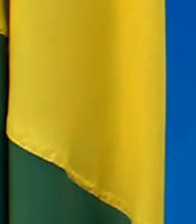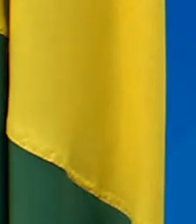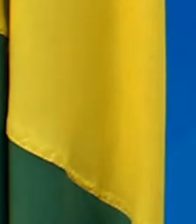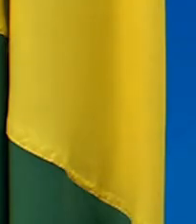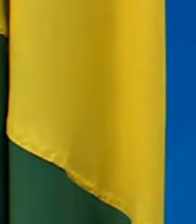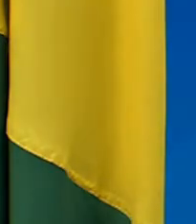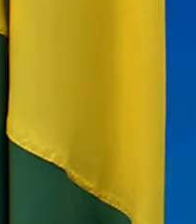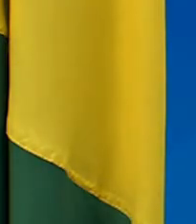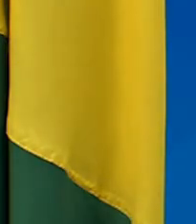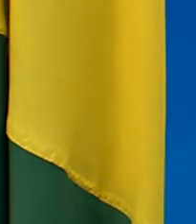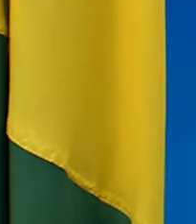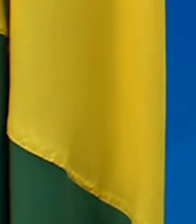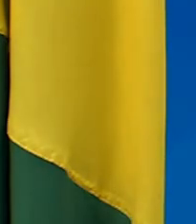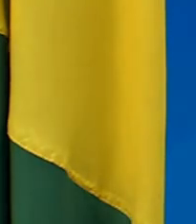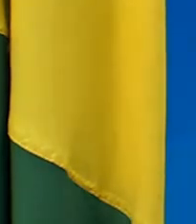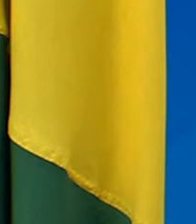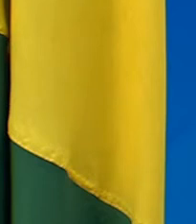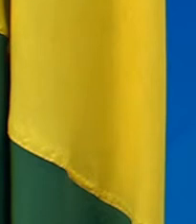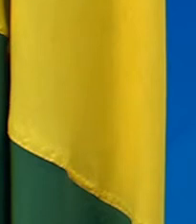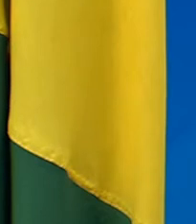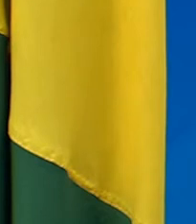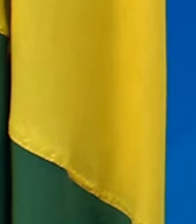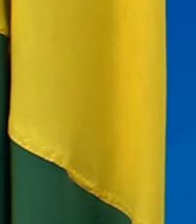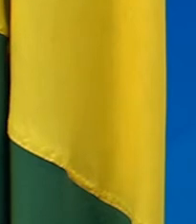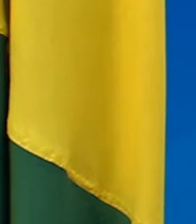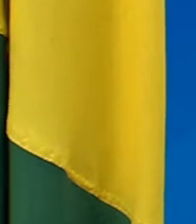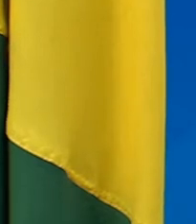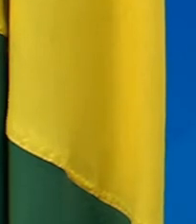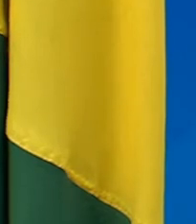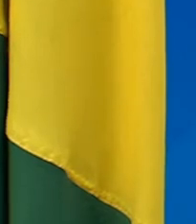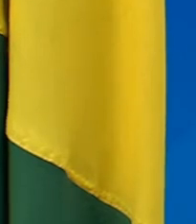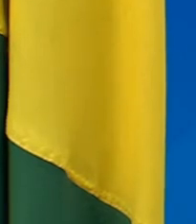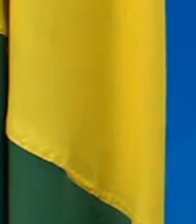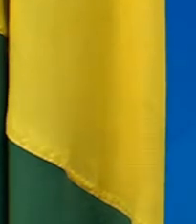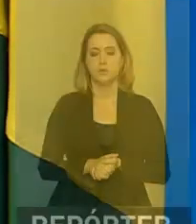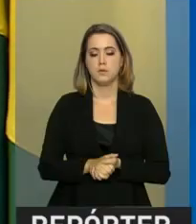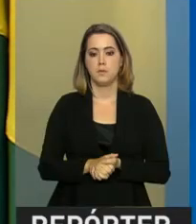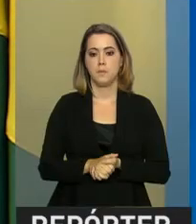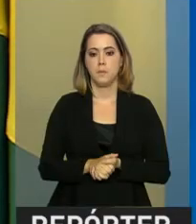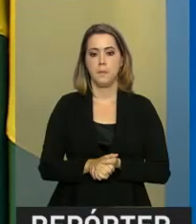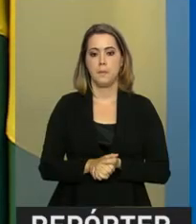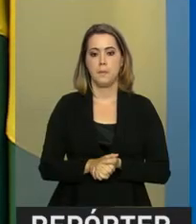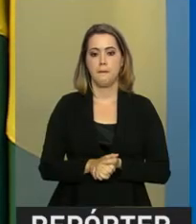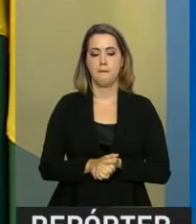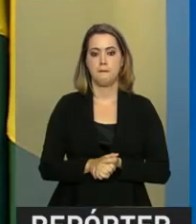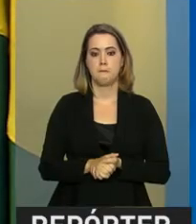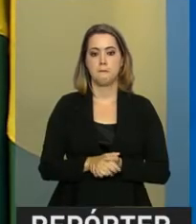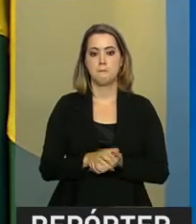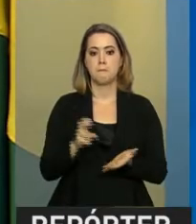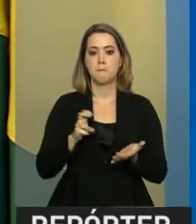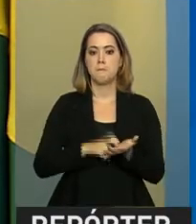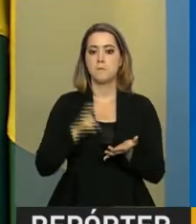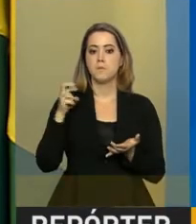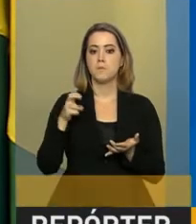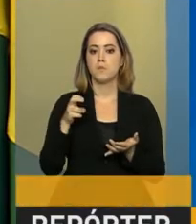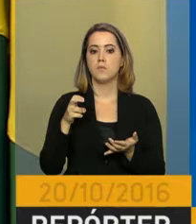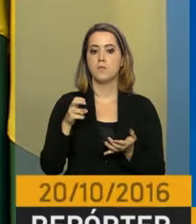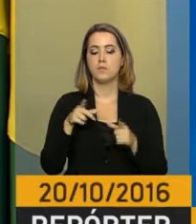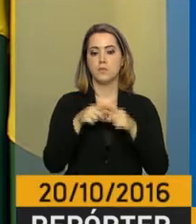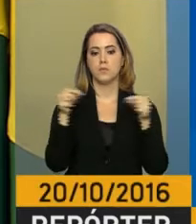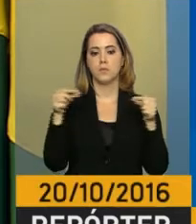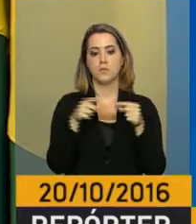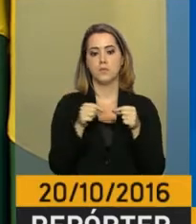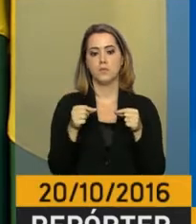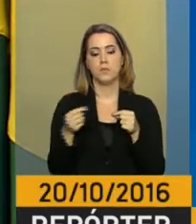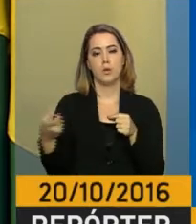Boa noite. O presidente da República chegou hoje, às 11h30 da manhã, em Brasília, de retorno de sua viagem à